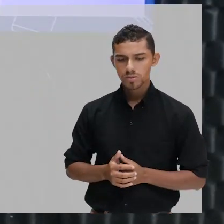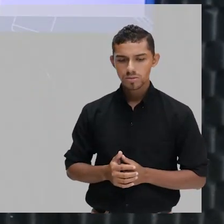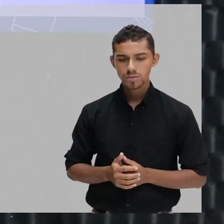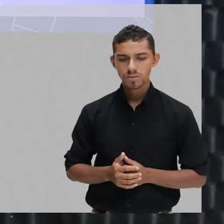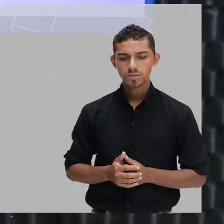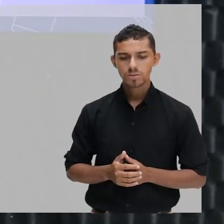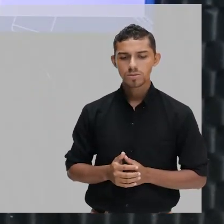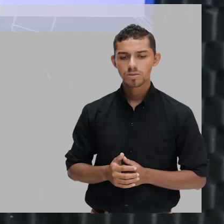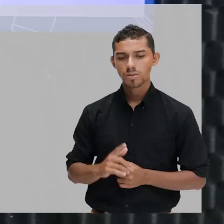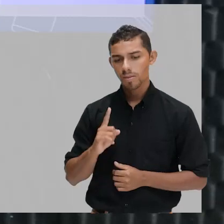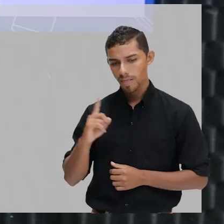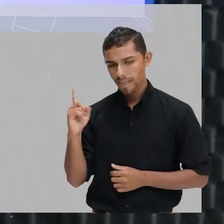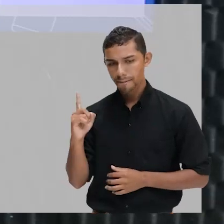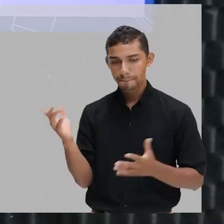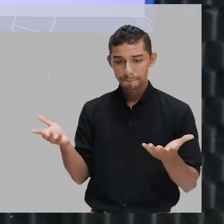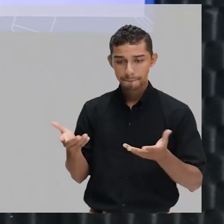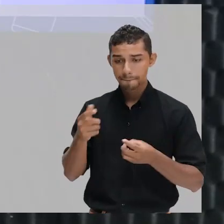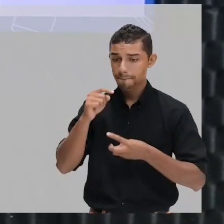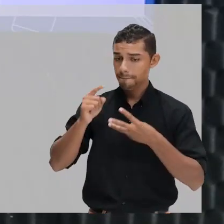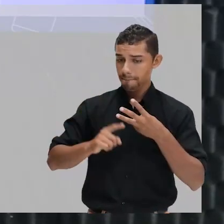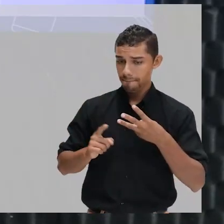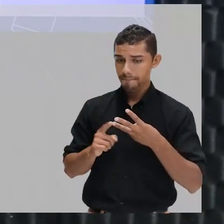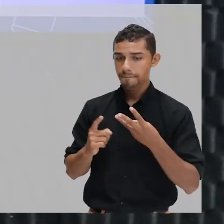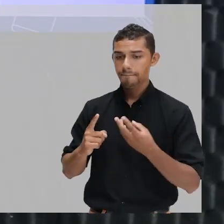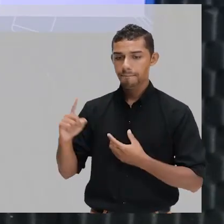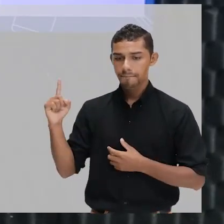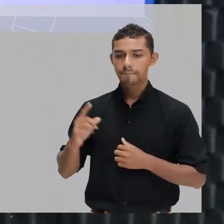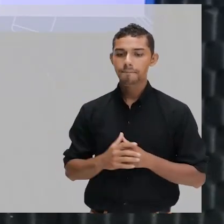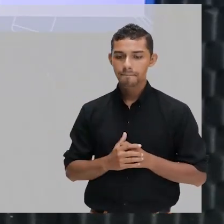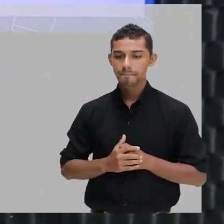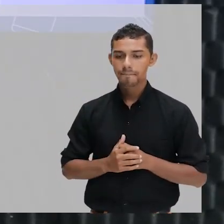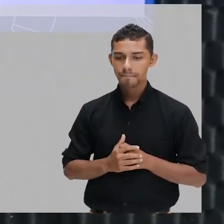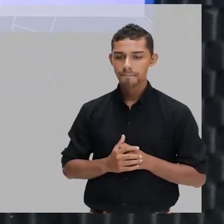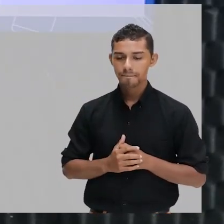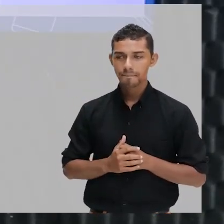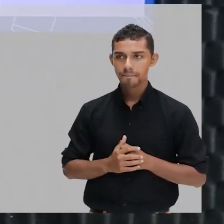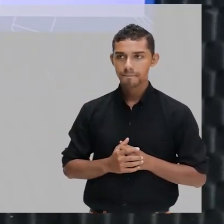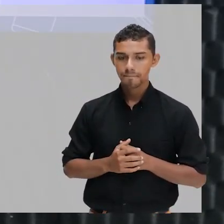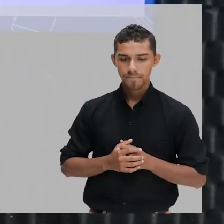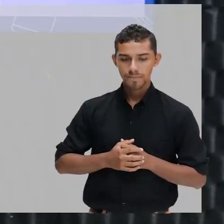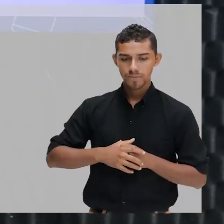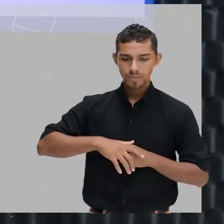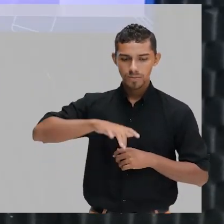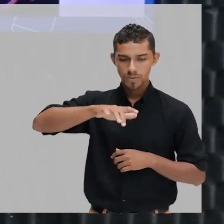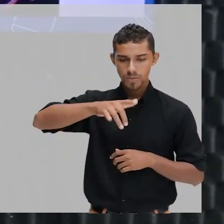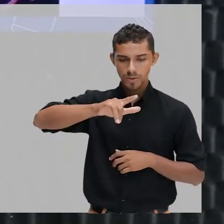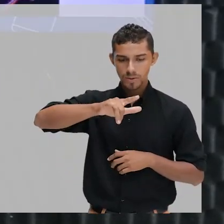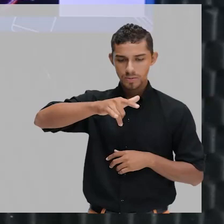mais elementar. Aí eu coloquei uma terceira versão e vou passar novamente, ó. Boneco de cabos, né?